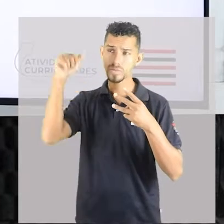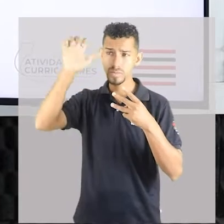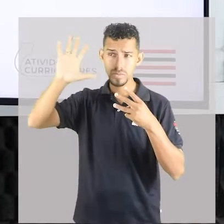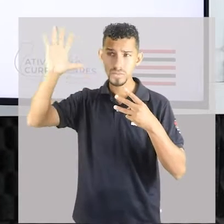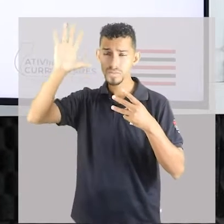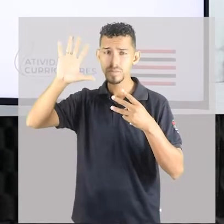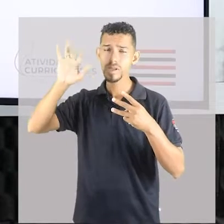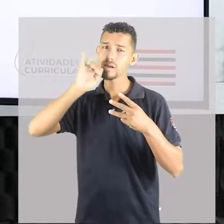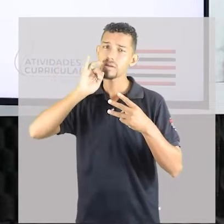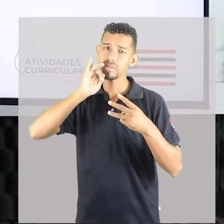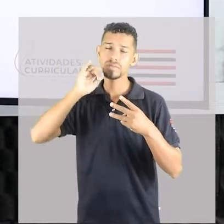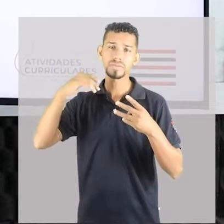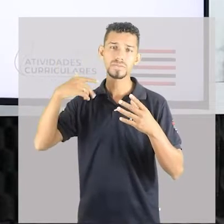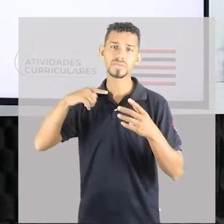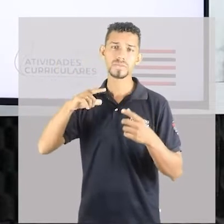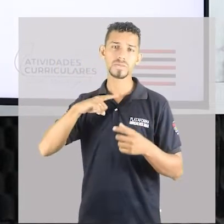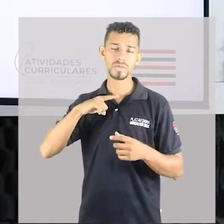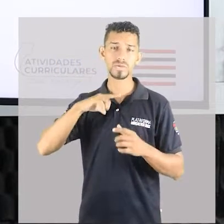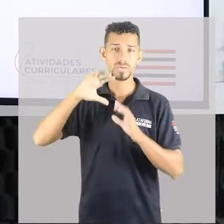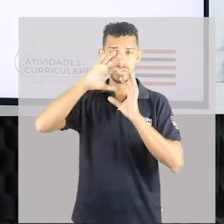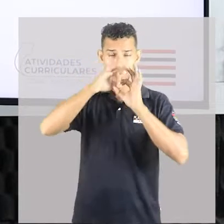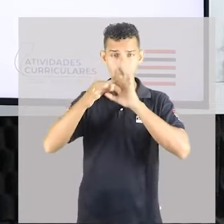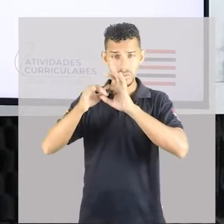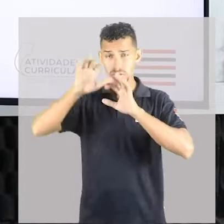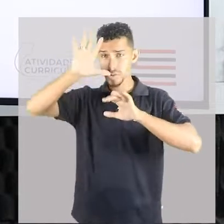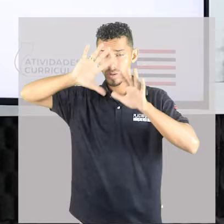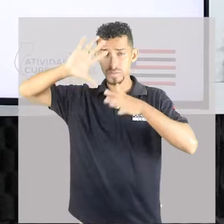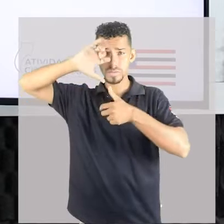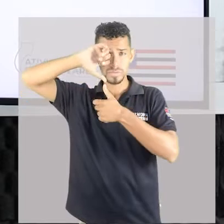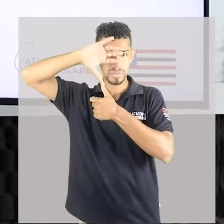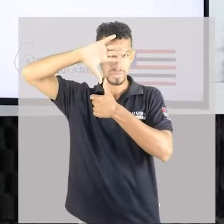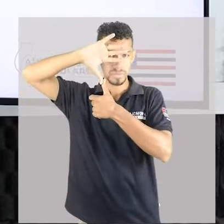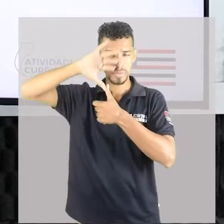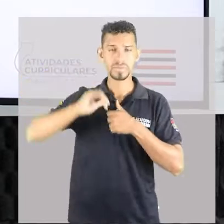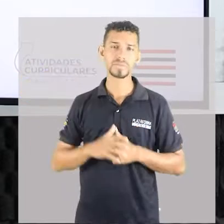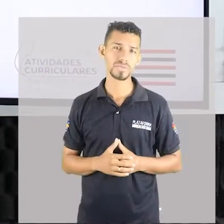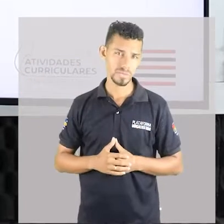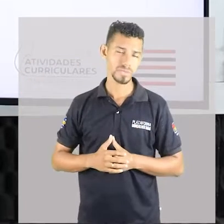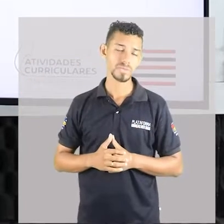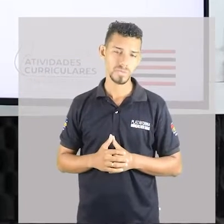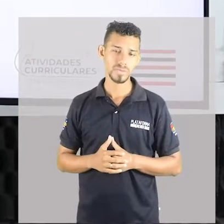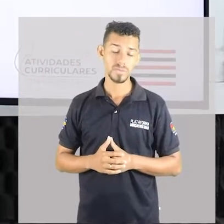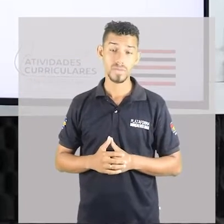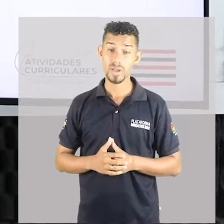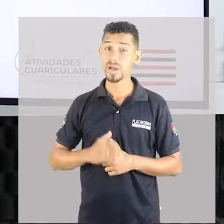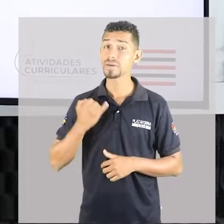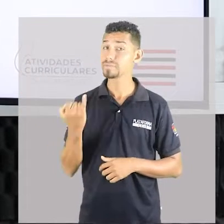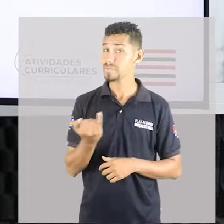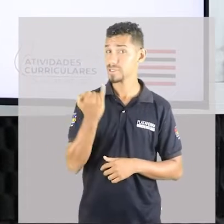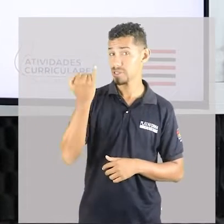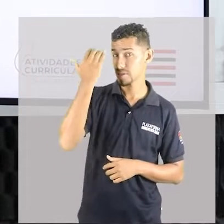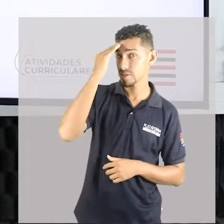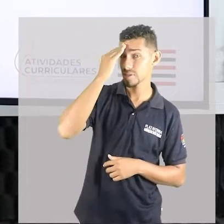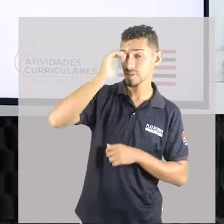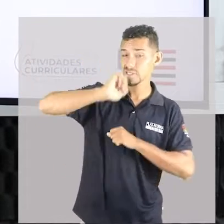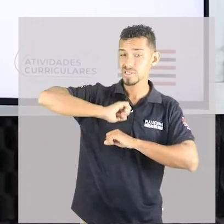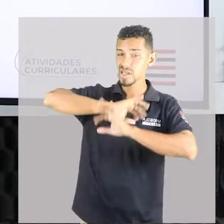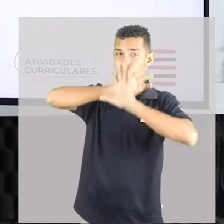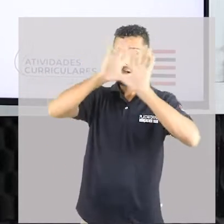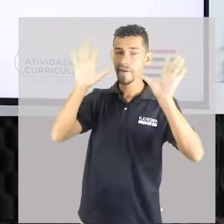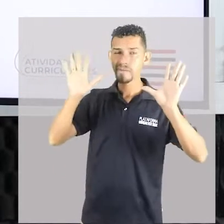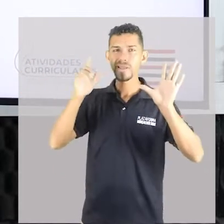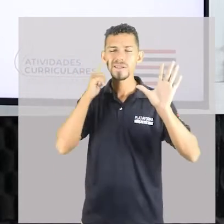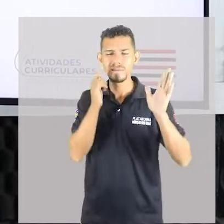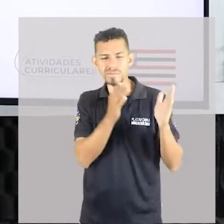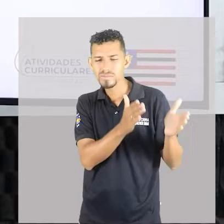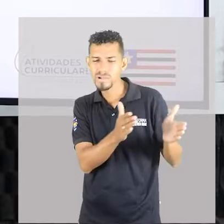norte do nosso continente. Então é importante compreender os processos históricos para que a gente possa ter uma lente